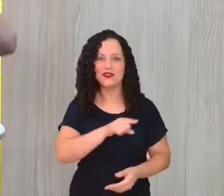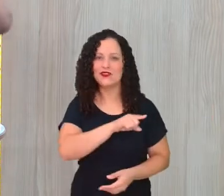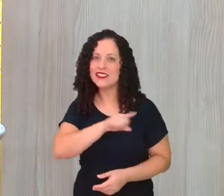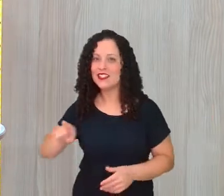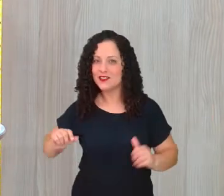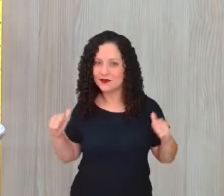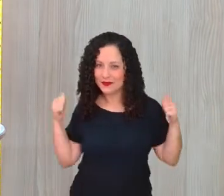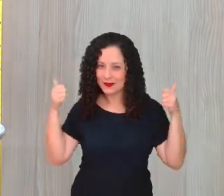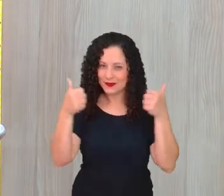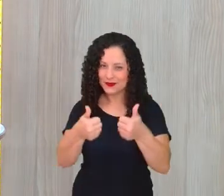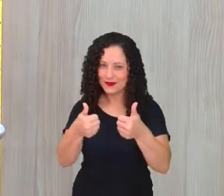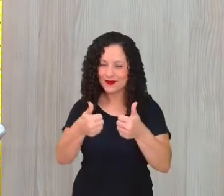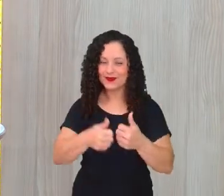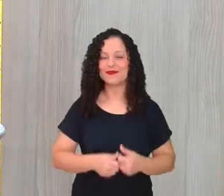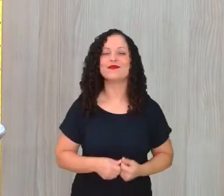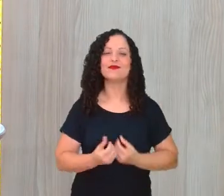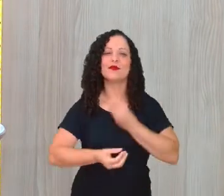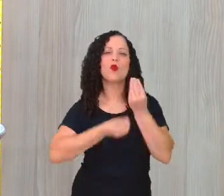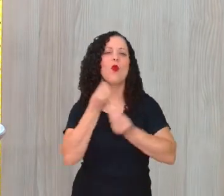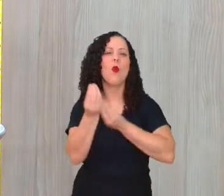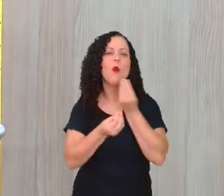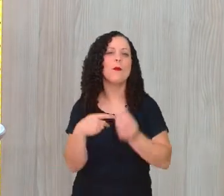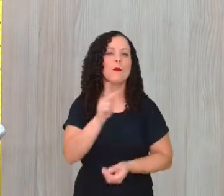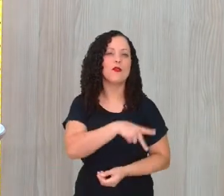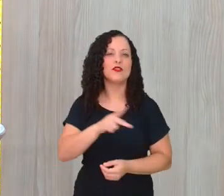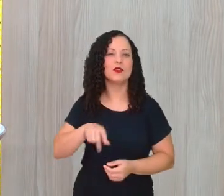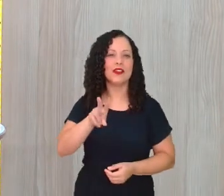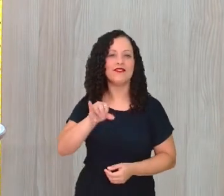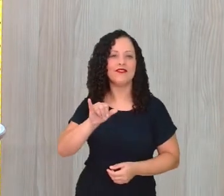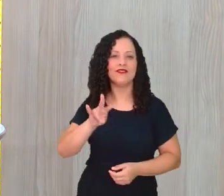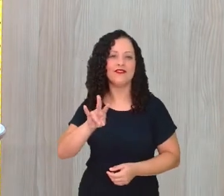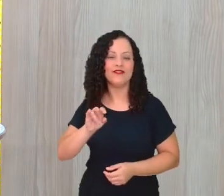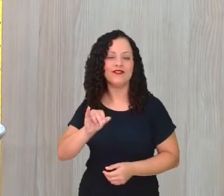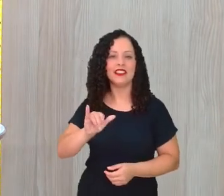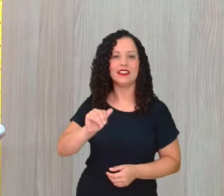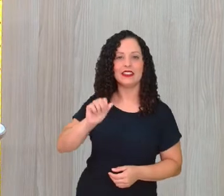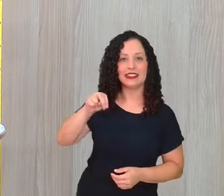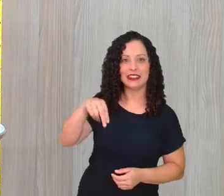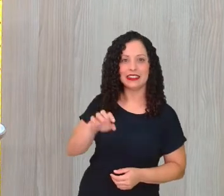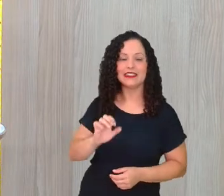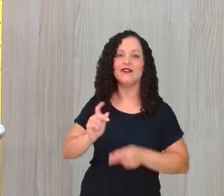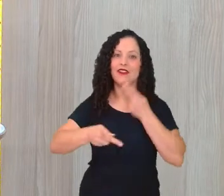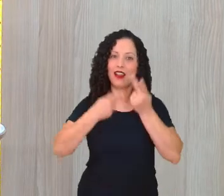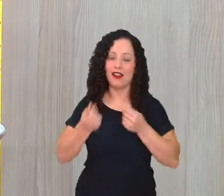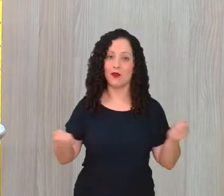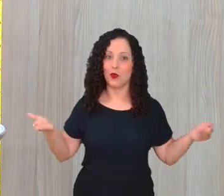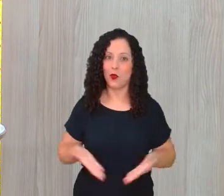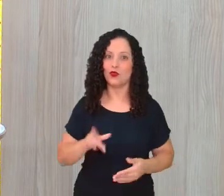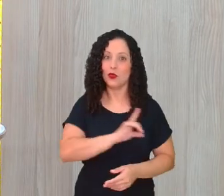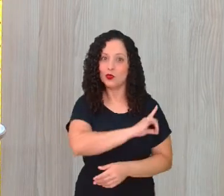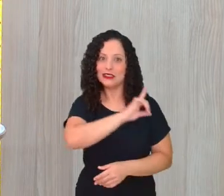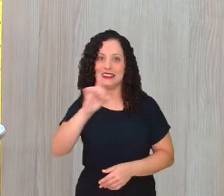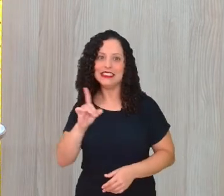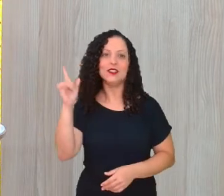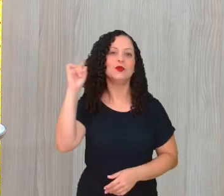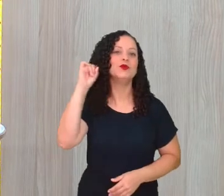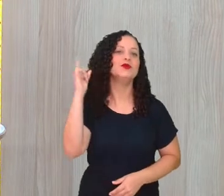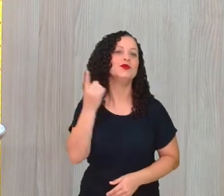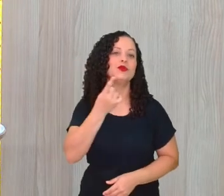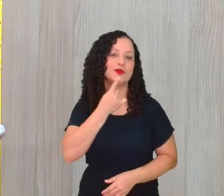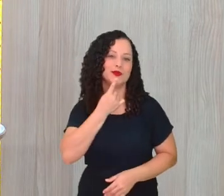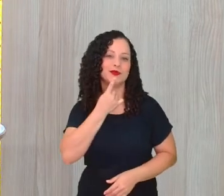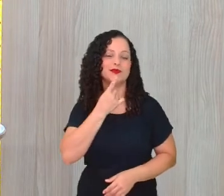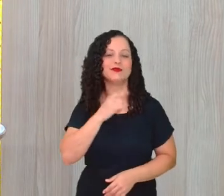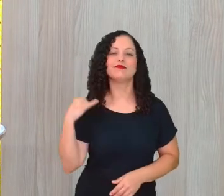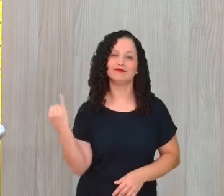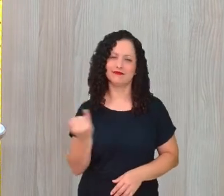Como a professora Viviane falou, hoje é o dia da visibilidade do surdo, né? Hoje é o dia do surdo. Então, é importante